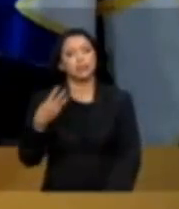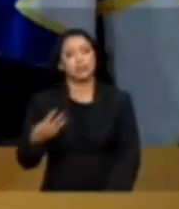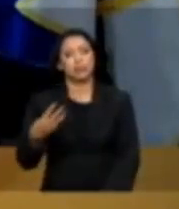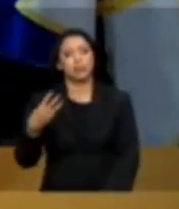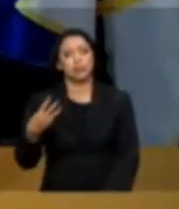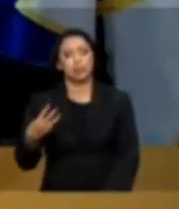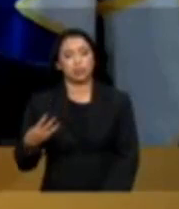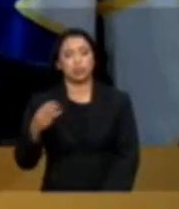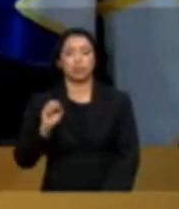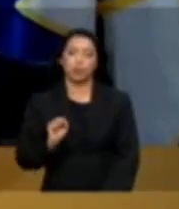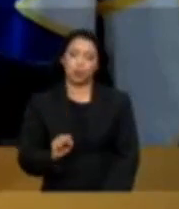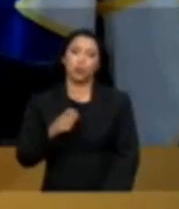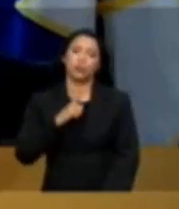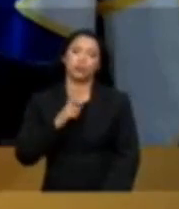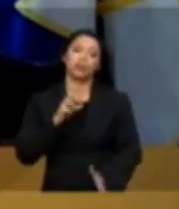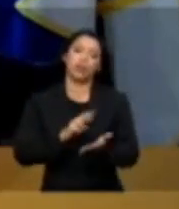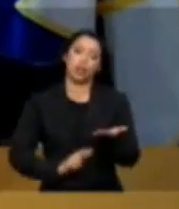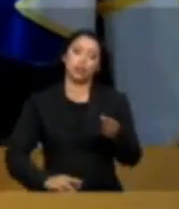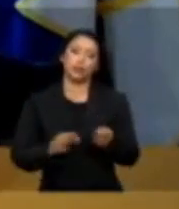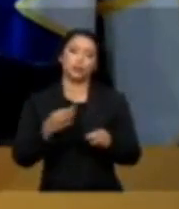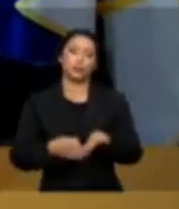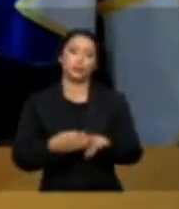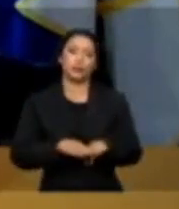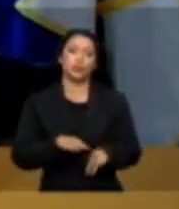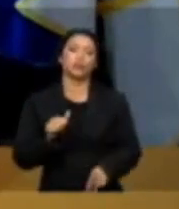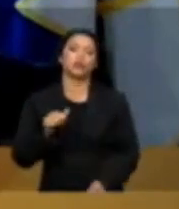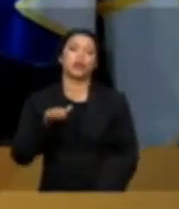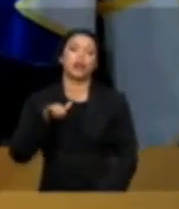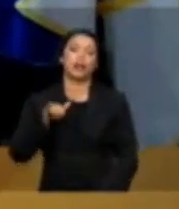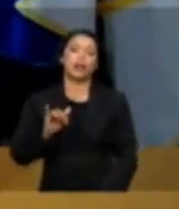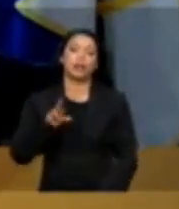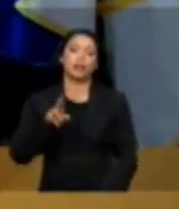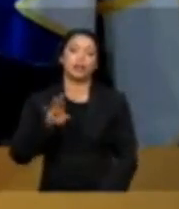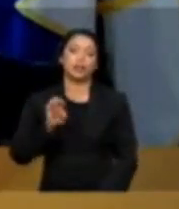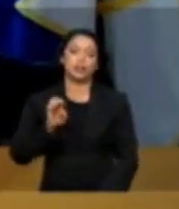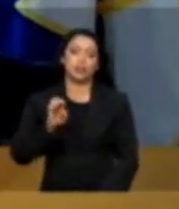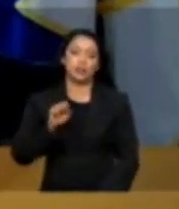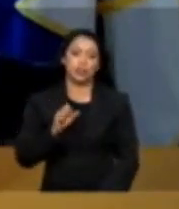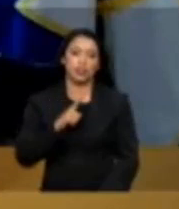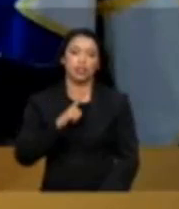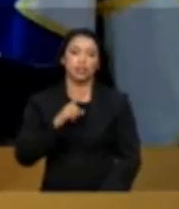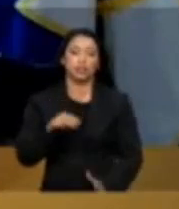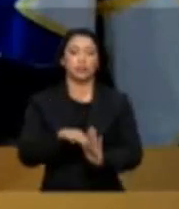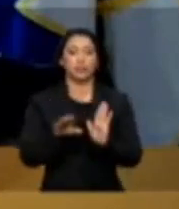3.388, em que foi relator o eminente ministro Carlos Aires Brito, e no recurso em mandado de segurança